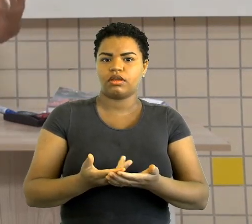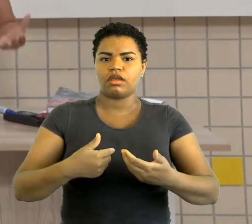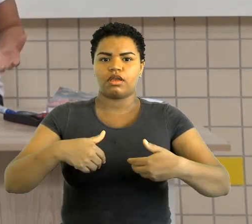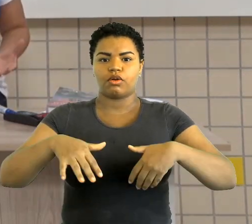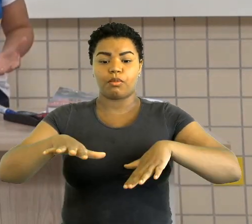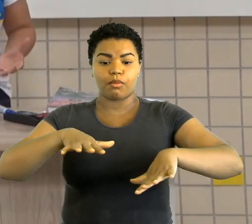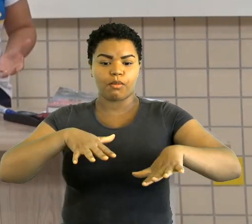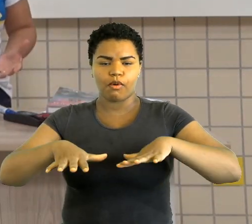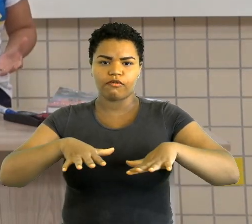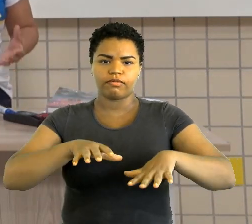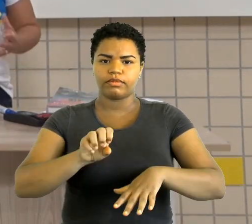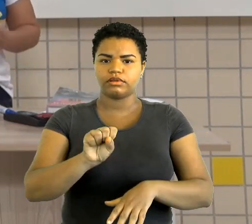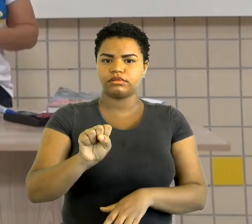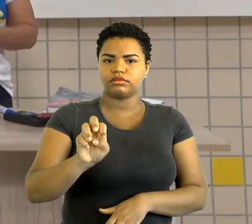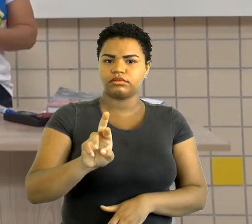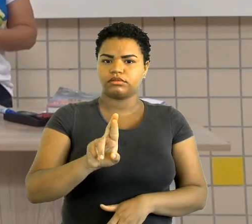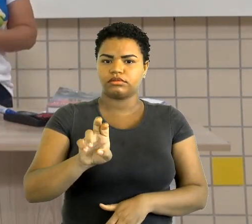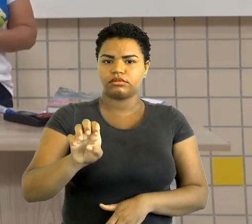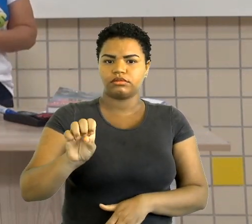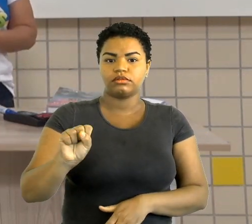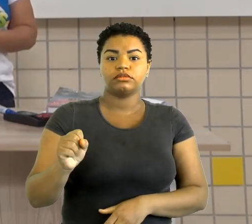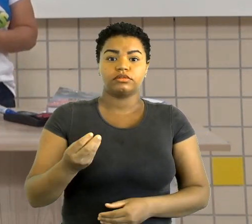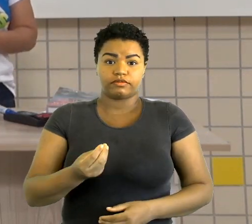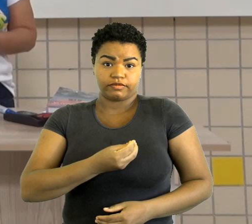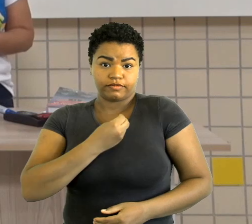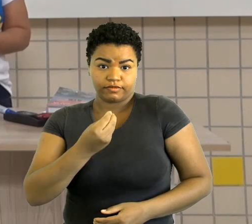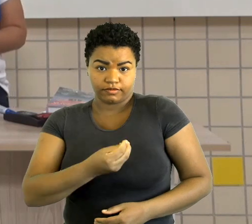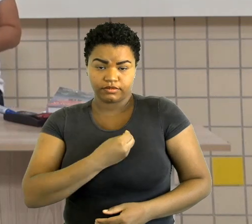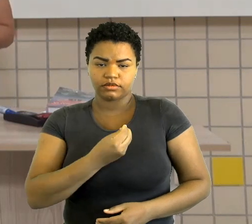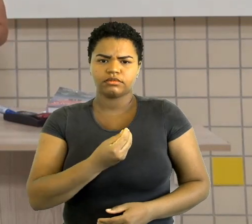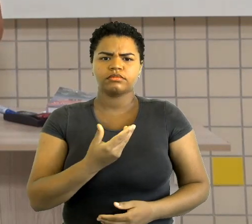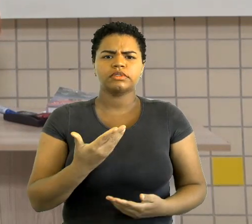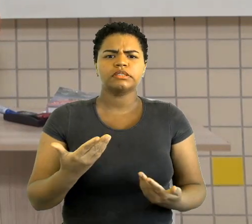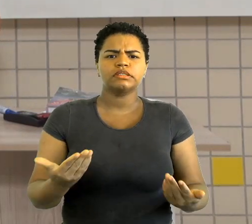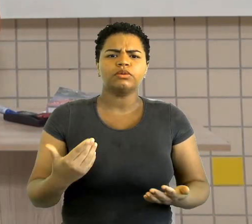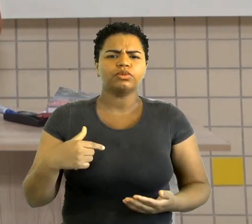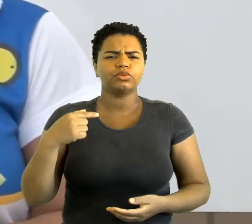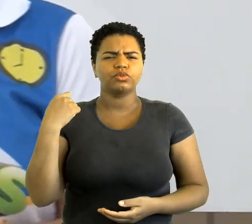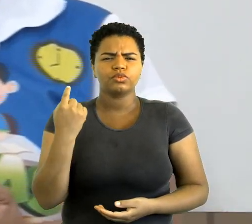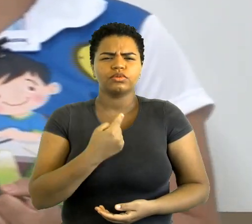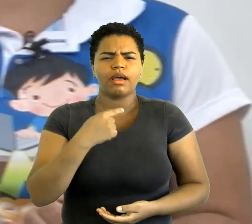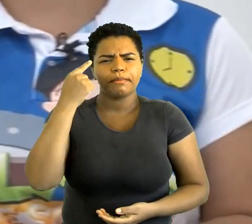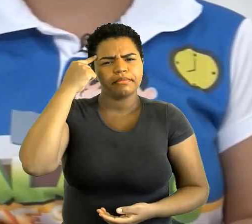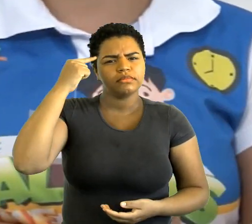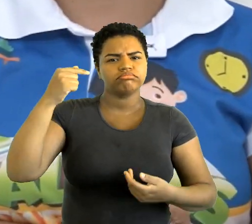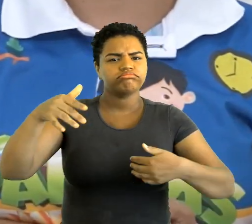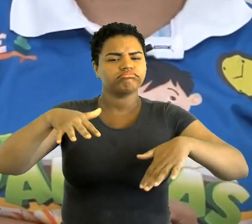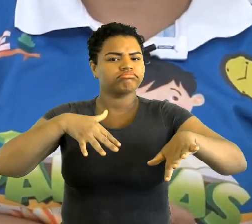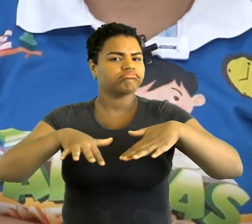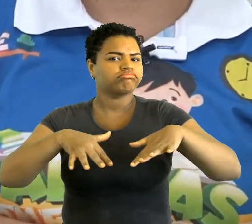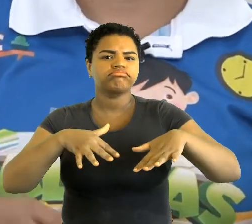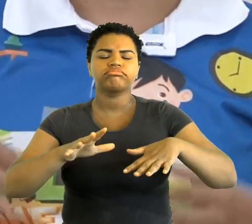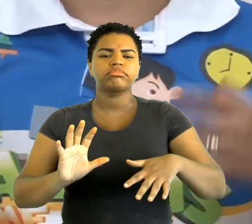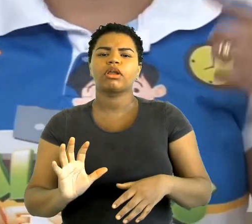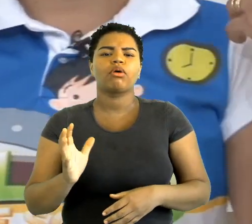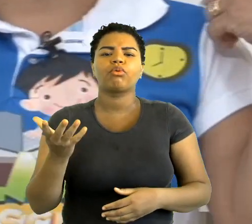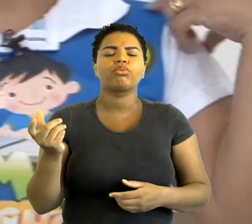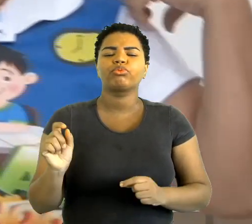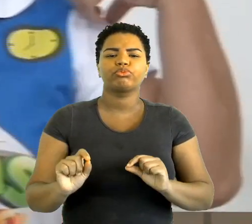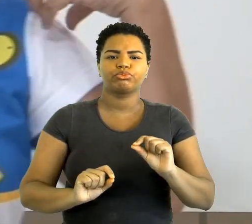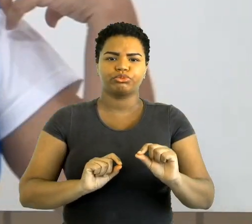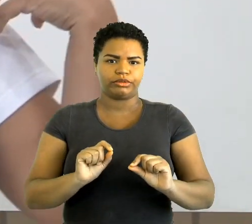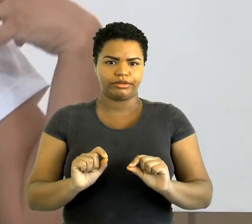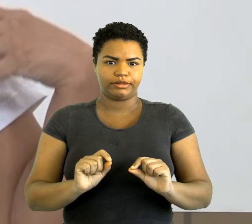dos seres vivos. Então, assim, quando a gente pensa em movimentos, o que vem na cabecinha da gente?